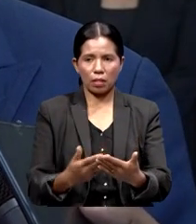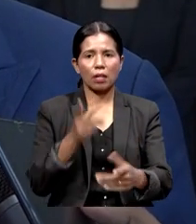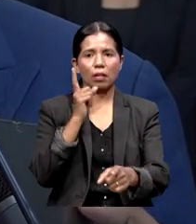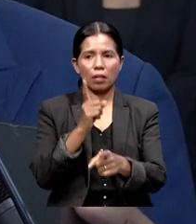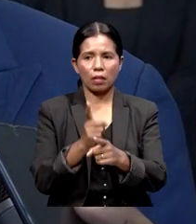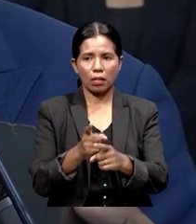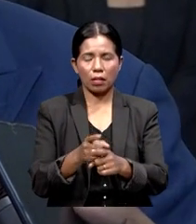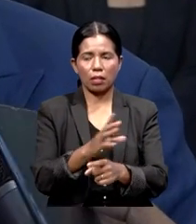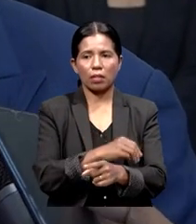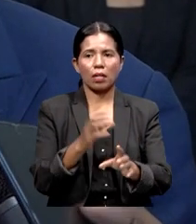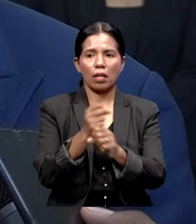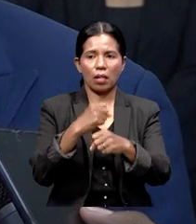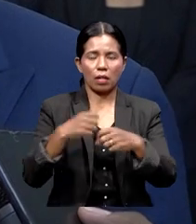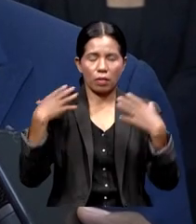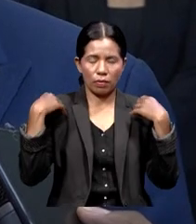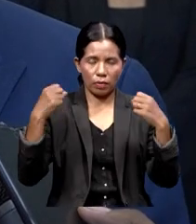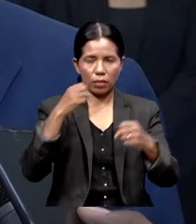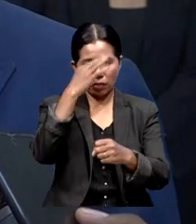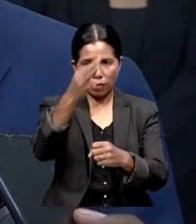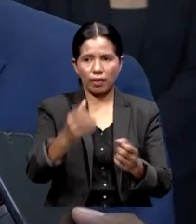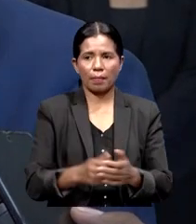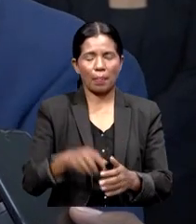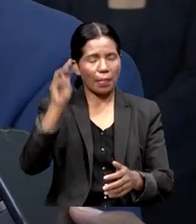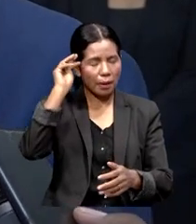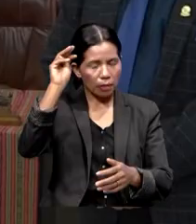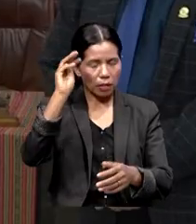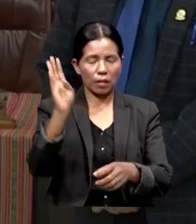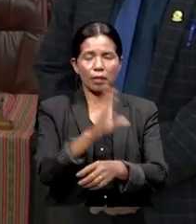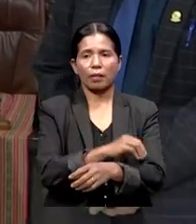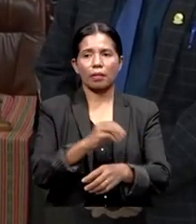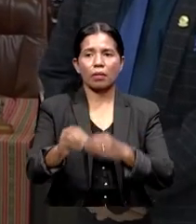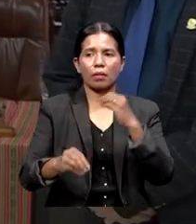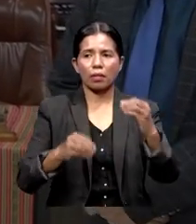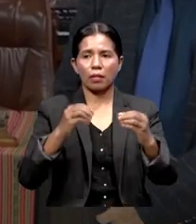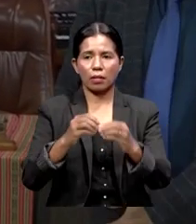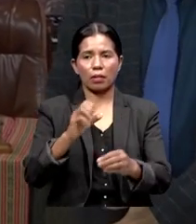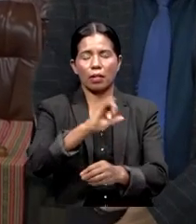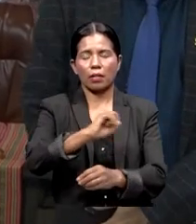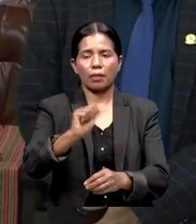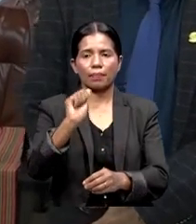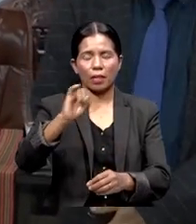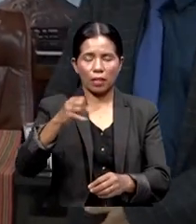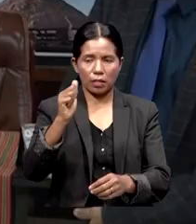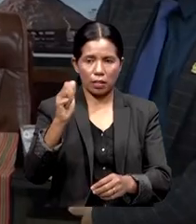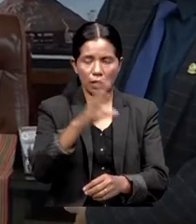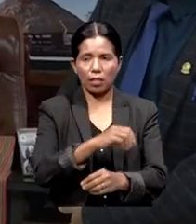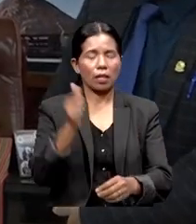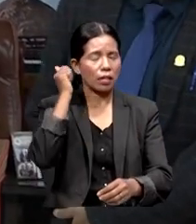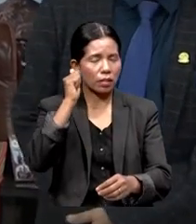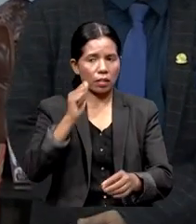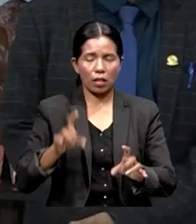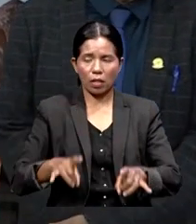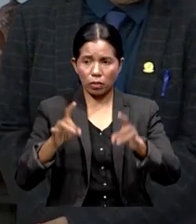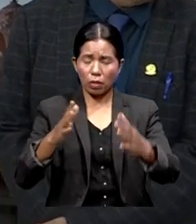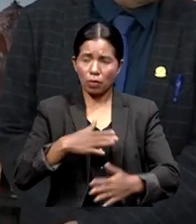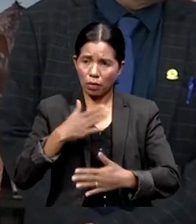e fortifica liutan e a futuro mai. Ministra Comércio Negócio no relação asiático governo território norte Austrália